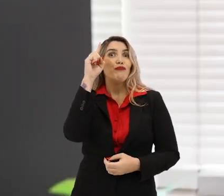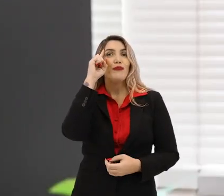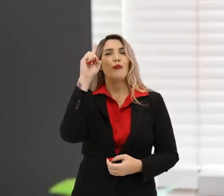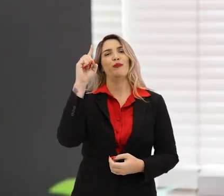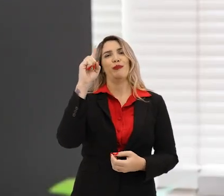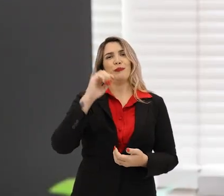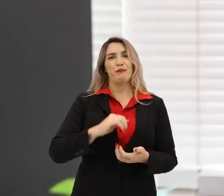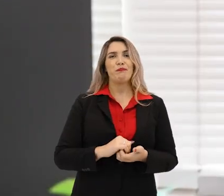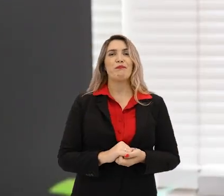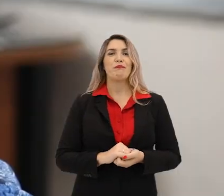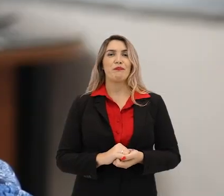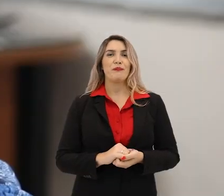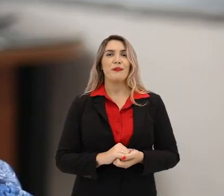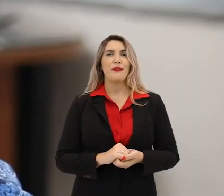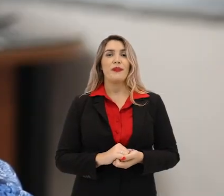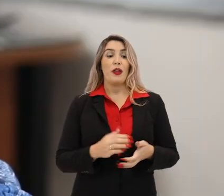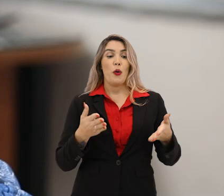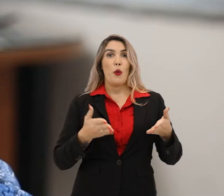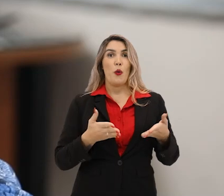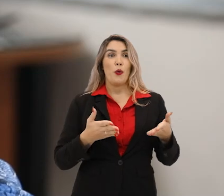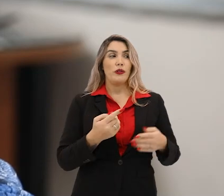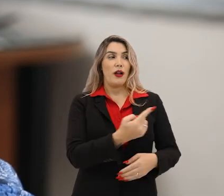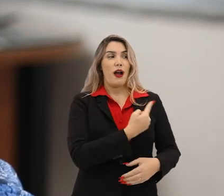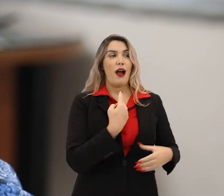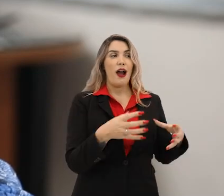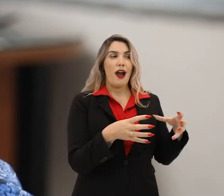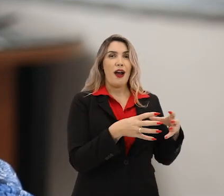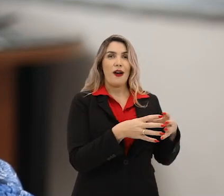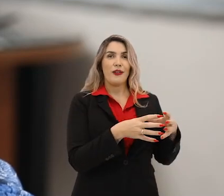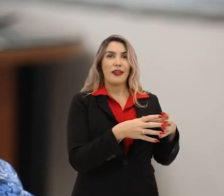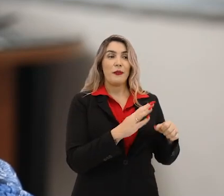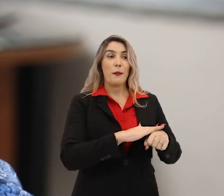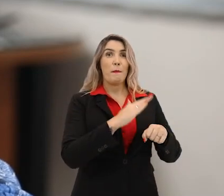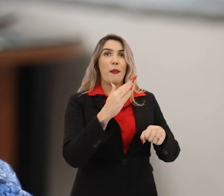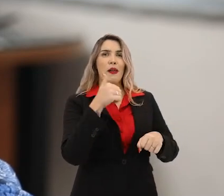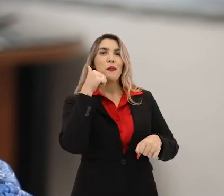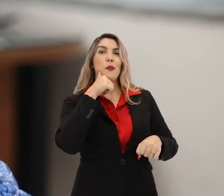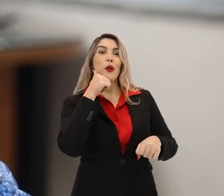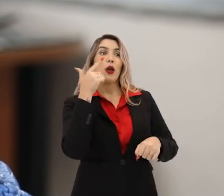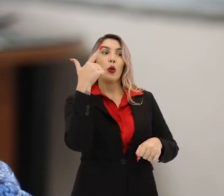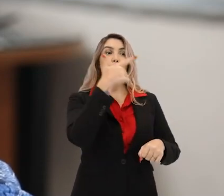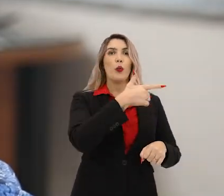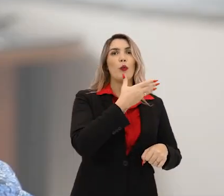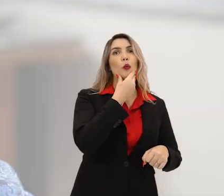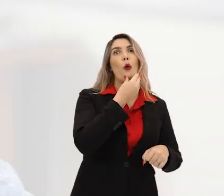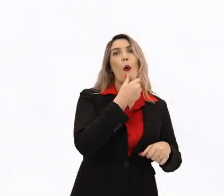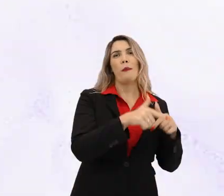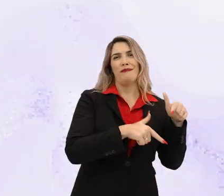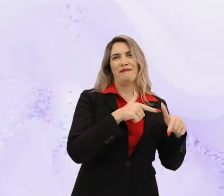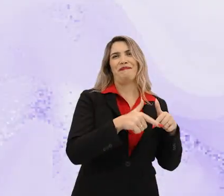esse aprendizado. Hoje a nossa equipe é majoritariamente feminina.